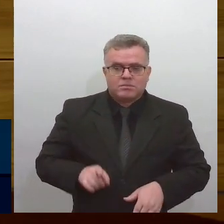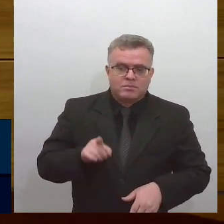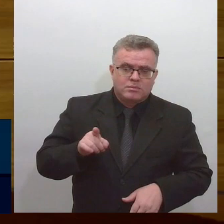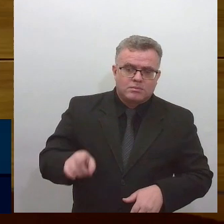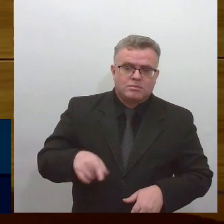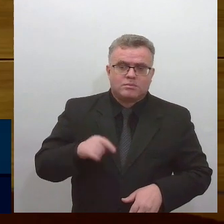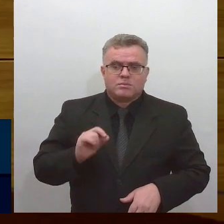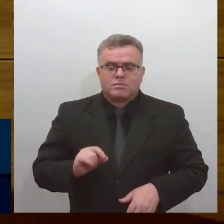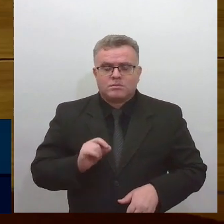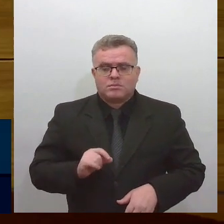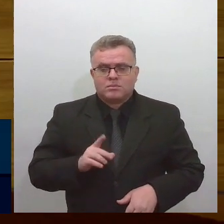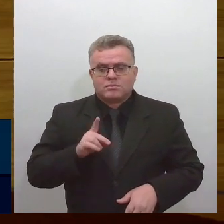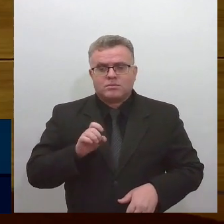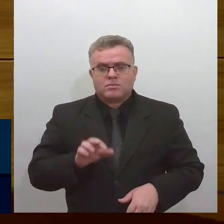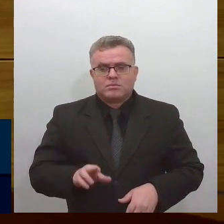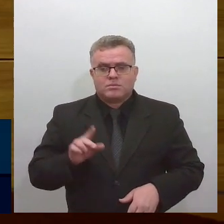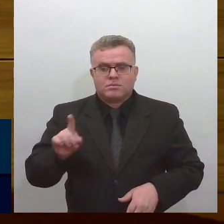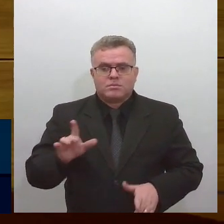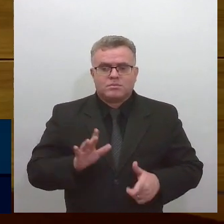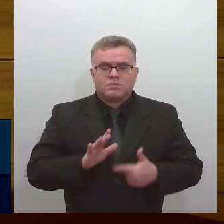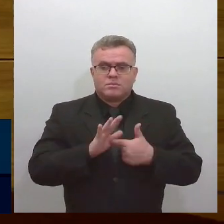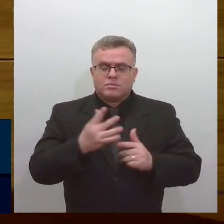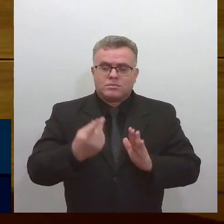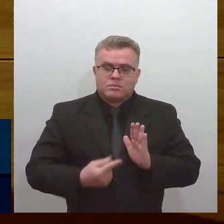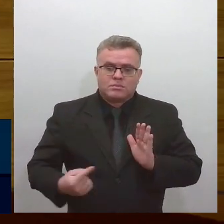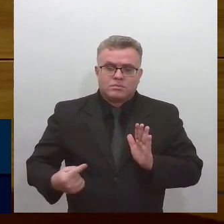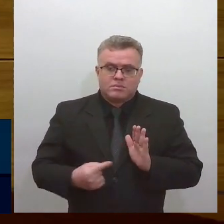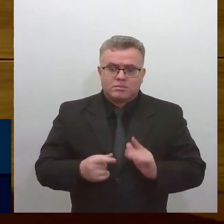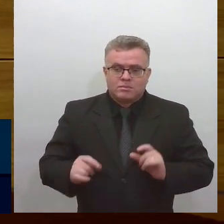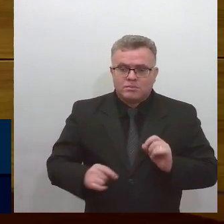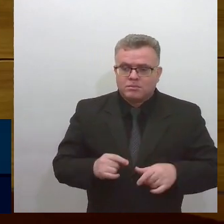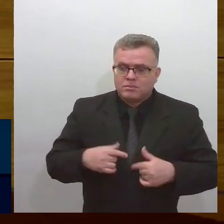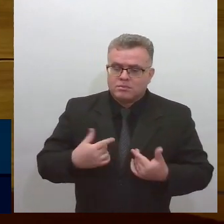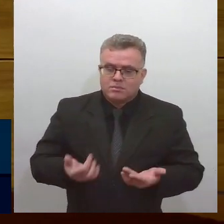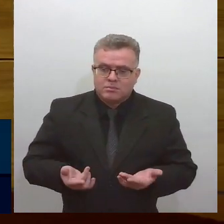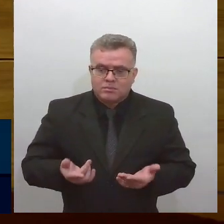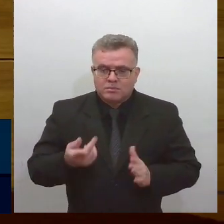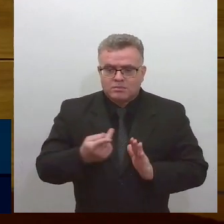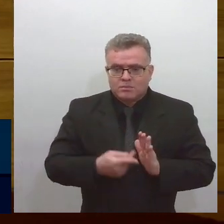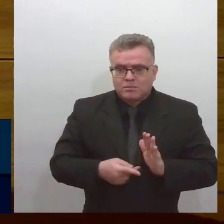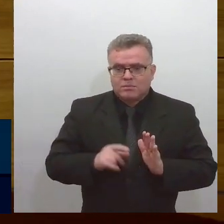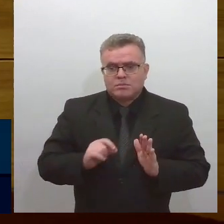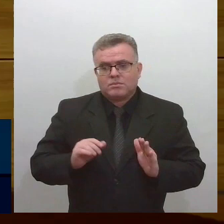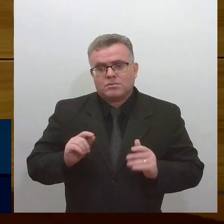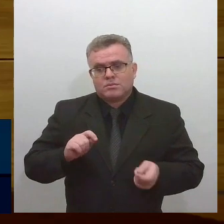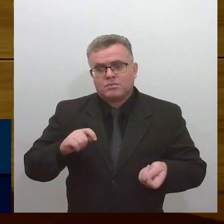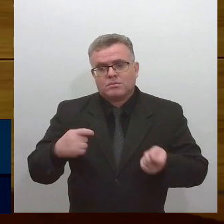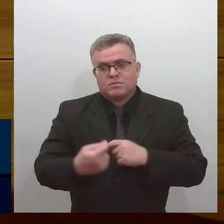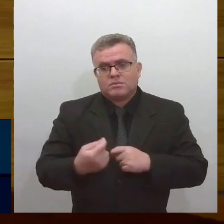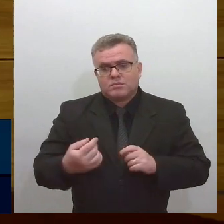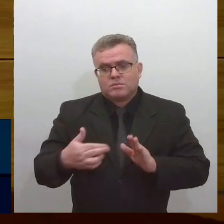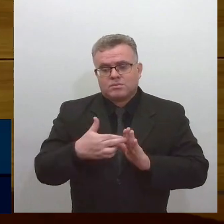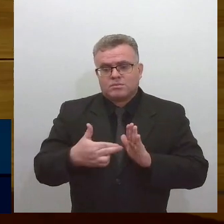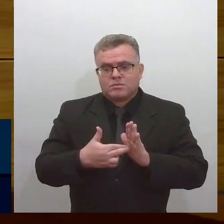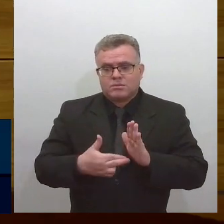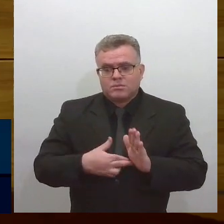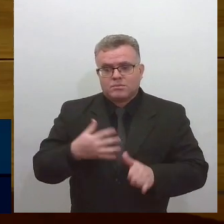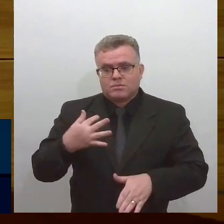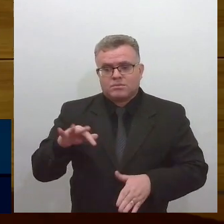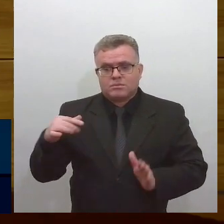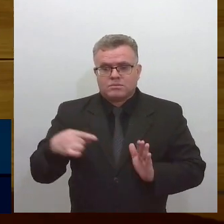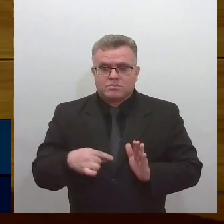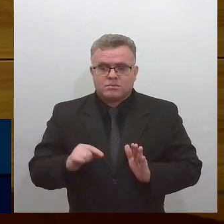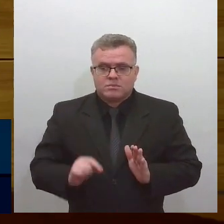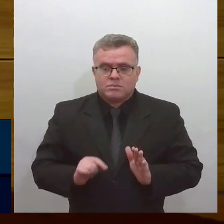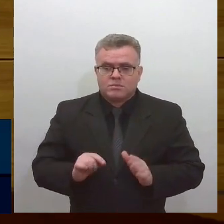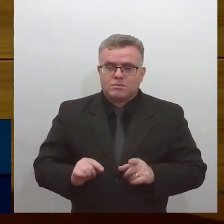Dr apresenta um projeto agora para esse esse projeto precisa se adequar dentro das normas Federais e o que aconteceu lá eu